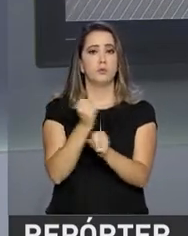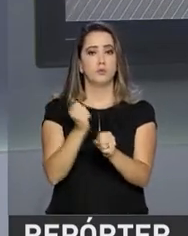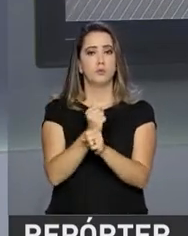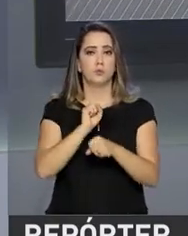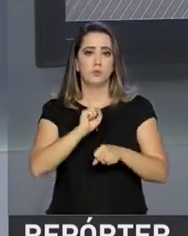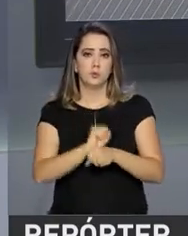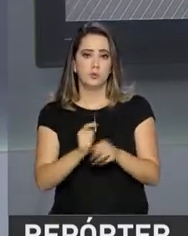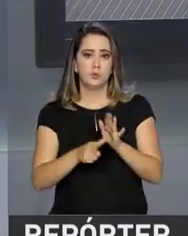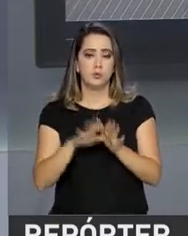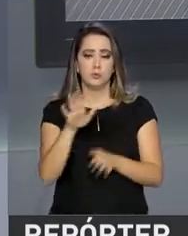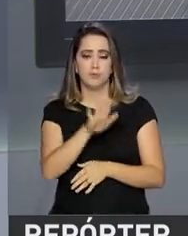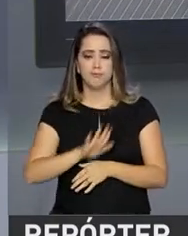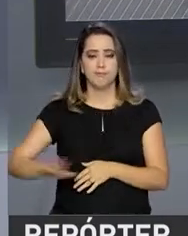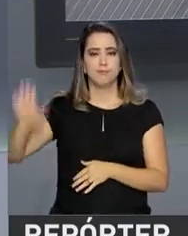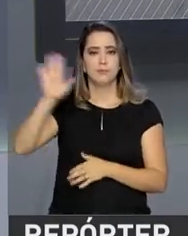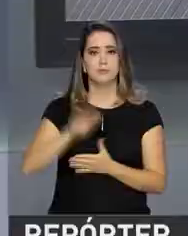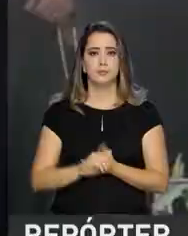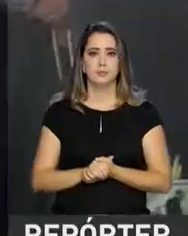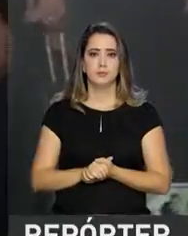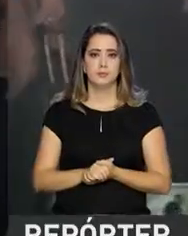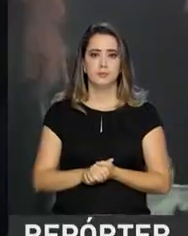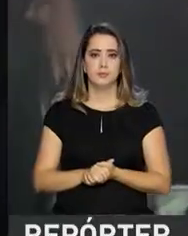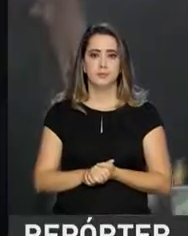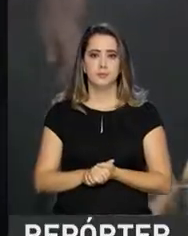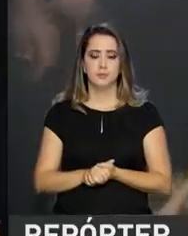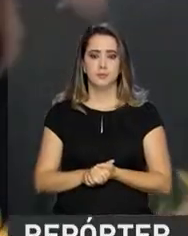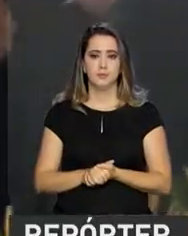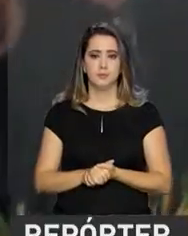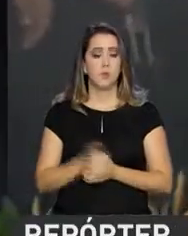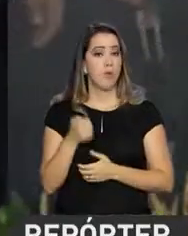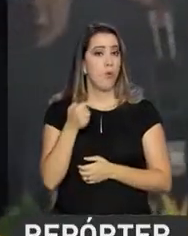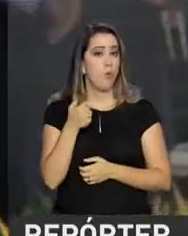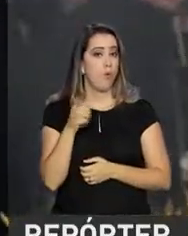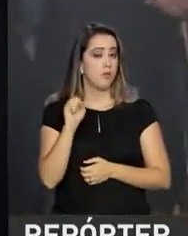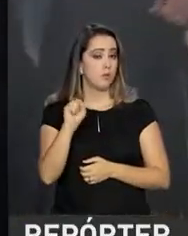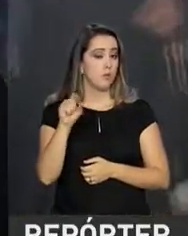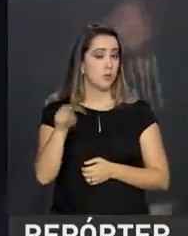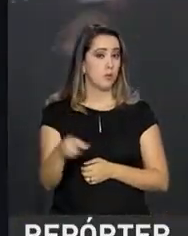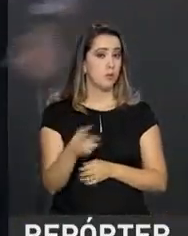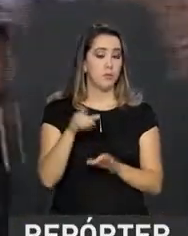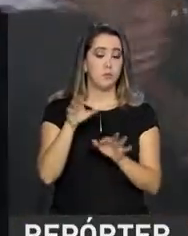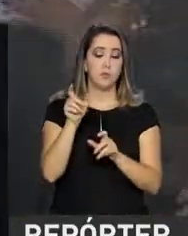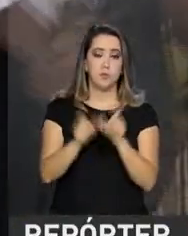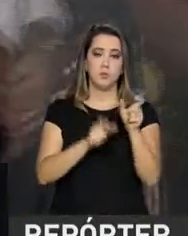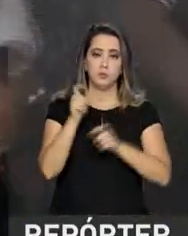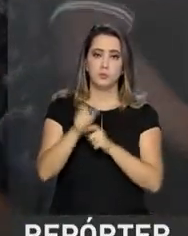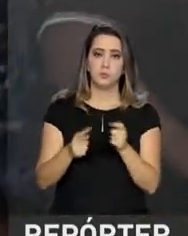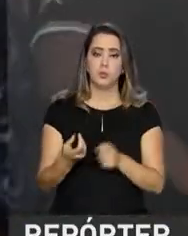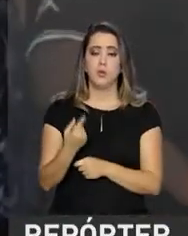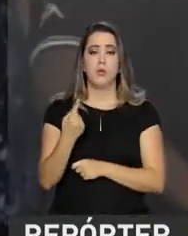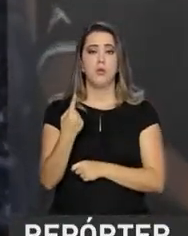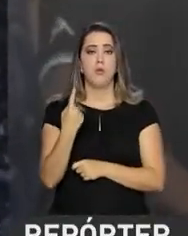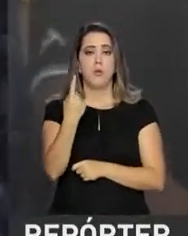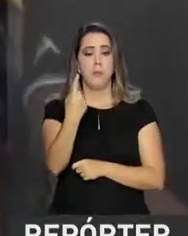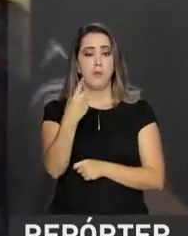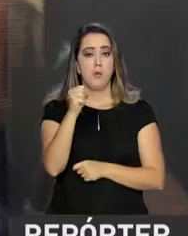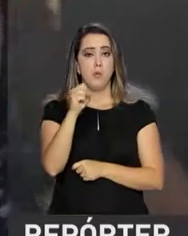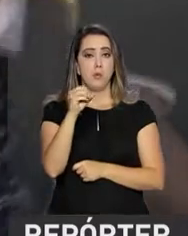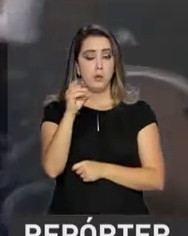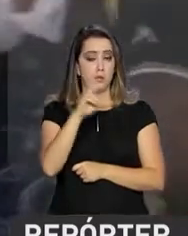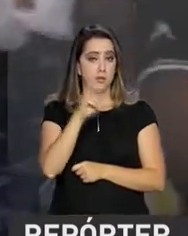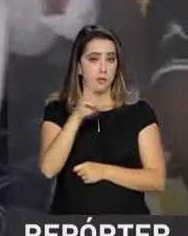paradas em todo o país quase oito mil pessoas com renda mensal de mil e oitocentos reais